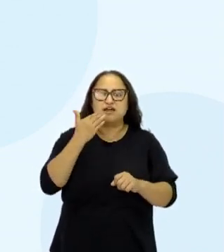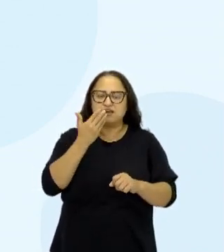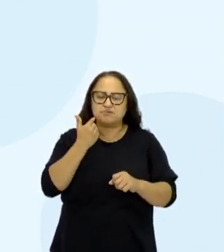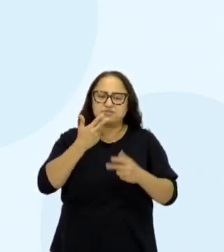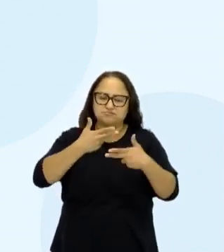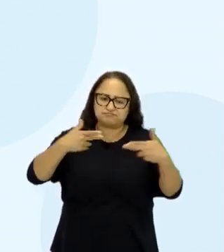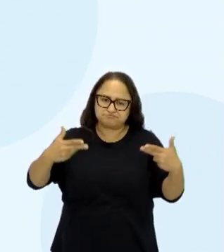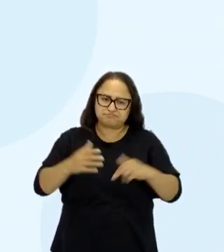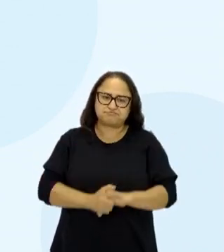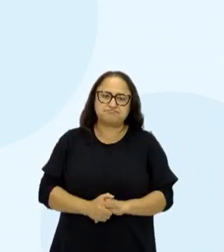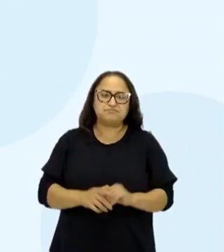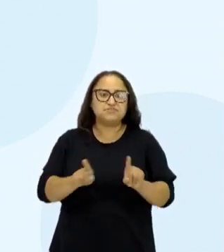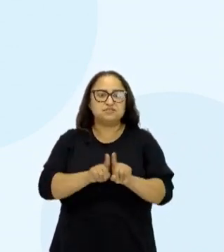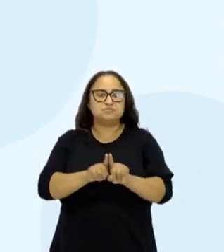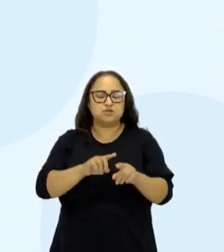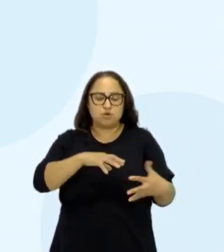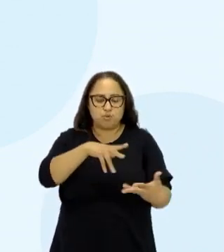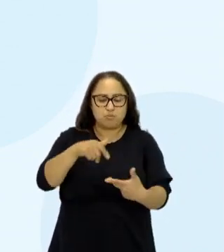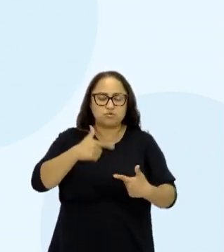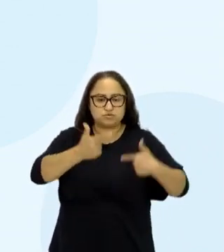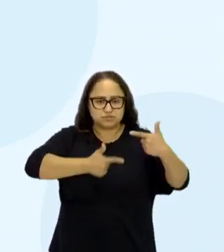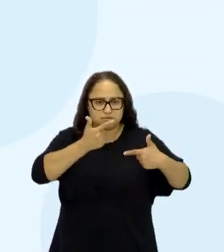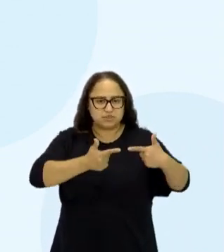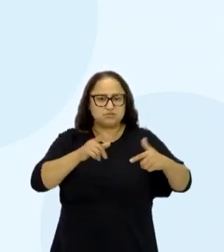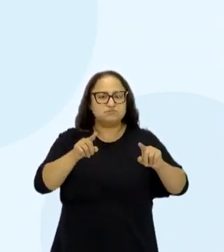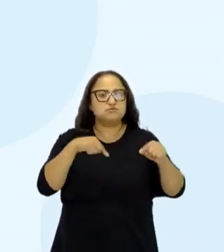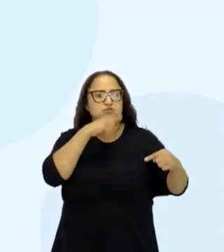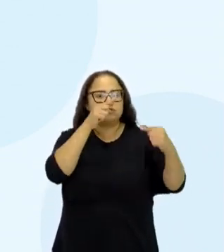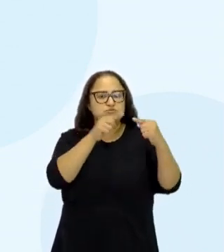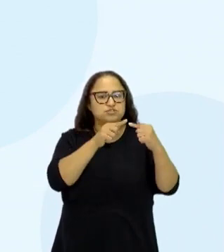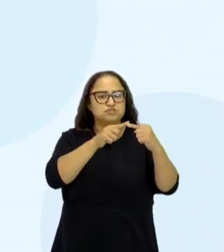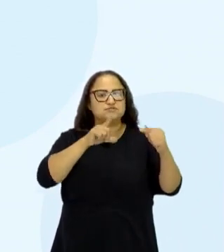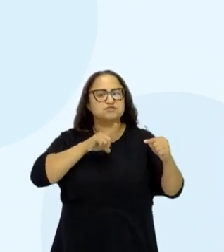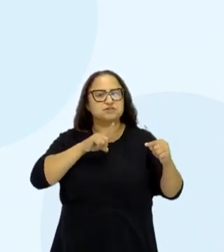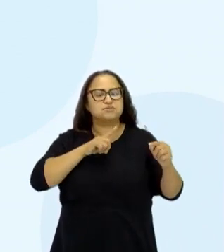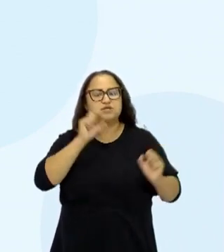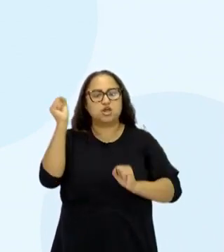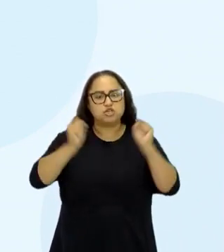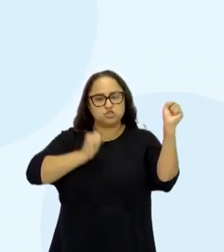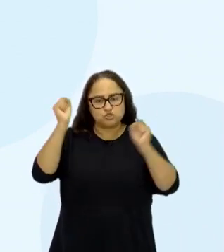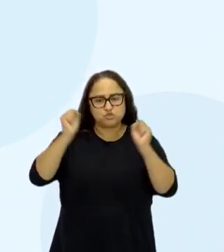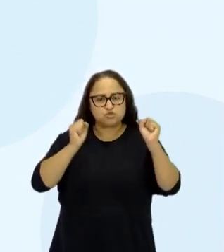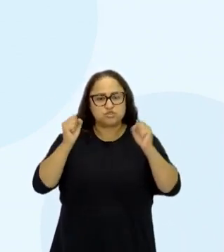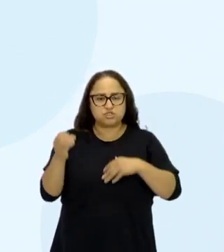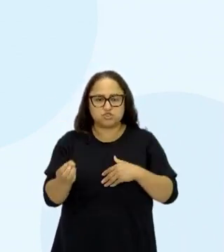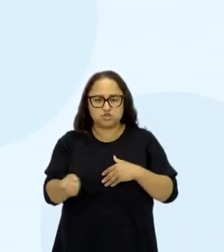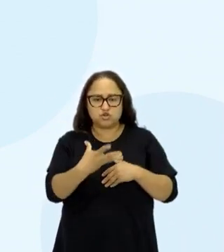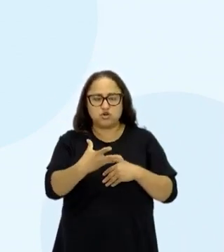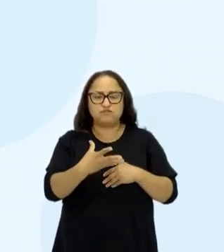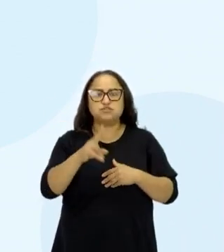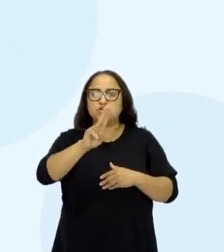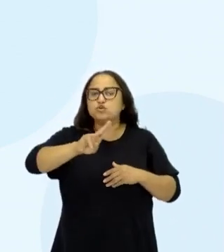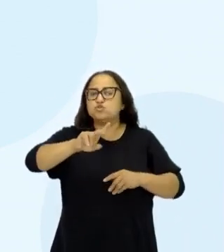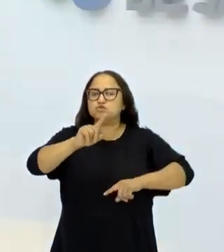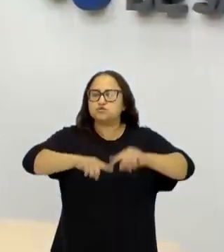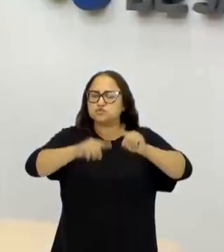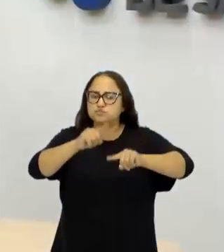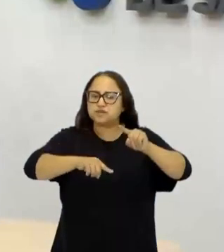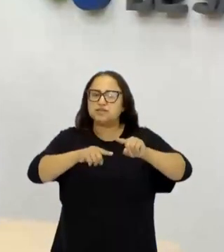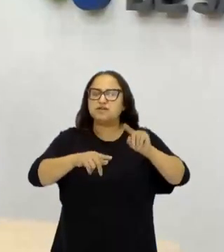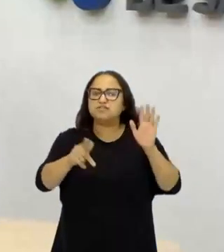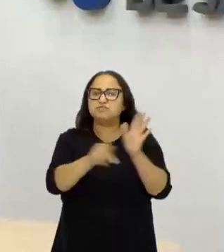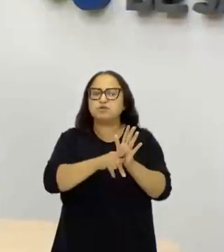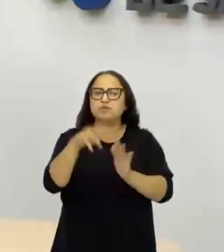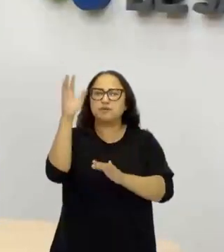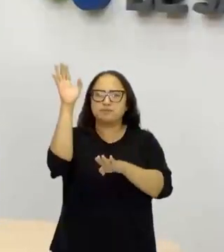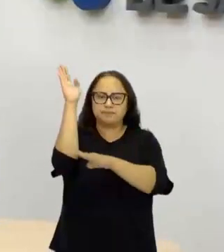conhecimento, cadeias industriais e inovação no uso dos recursos naturais e matérias-primas. E, logicamente, né, a